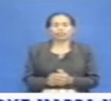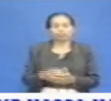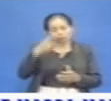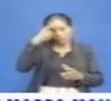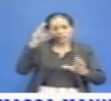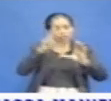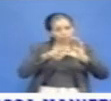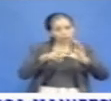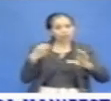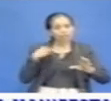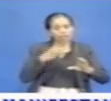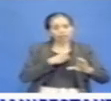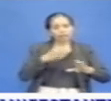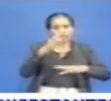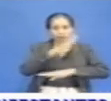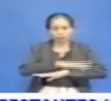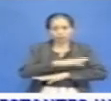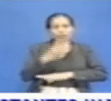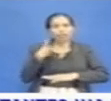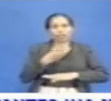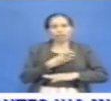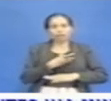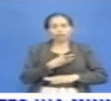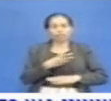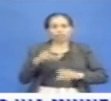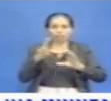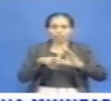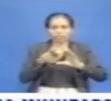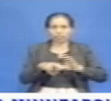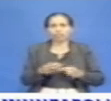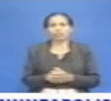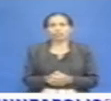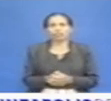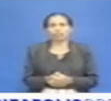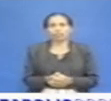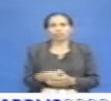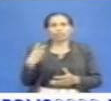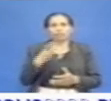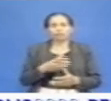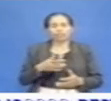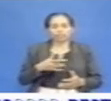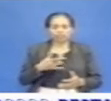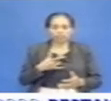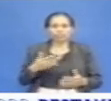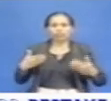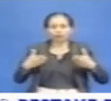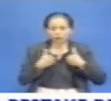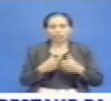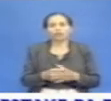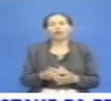minha tambatura, qualquer hora saída de dia, hora serviço, né? A minha cadeira, a minha belbatura. Mas a minha, sente cole, mas sai feliz, mas lá é tira,